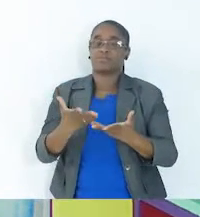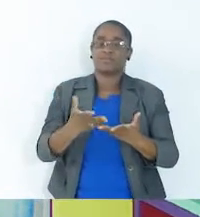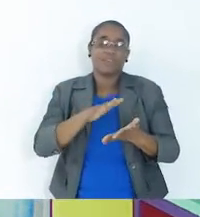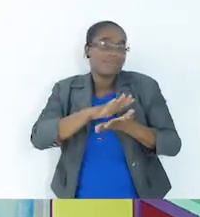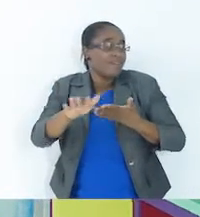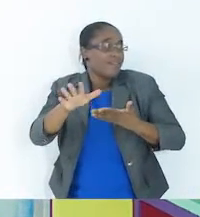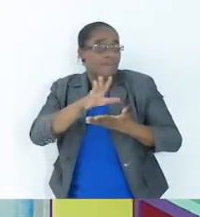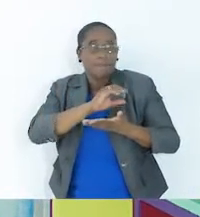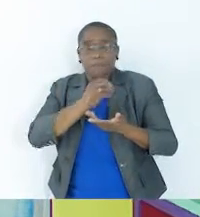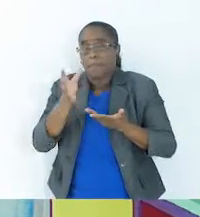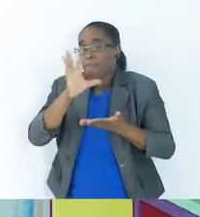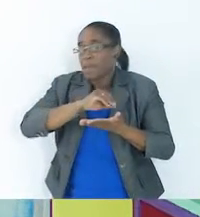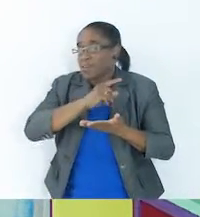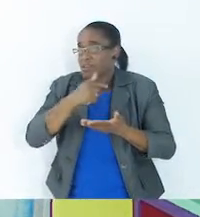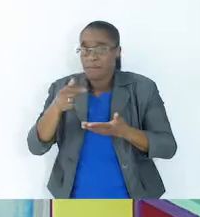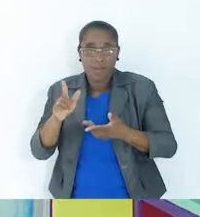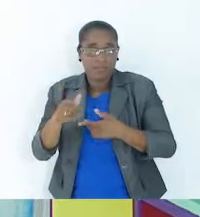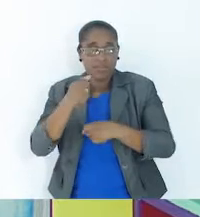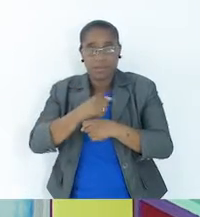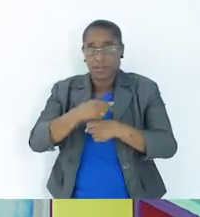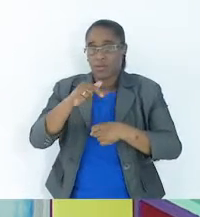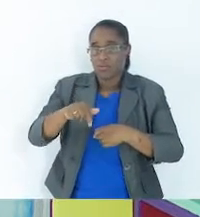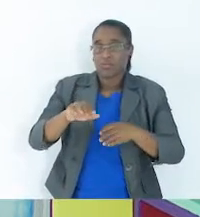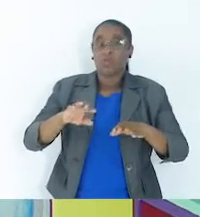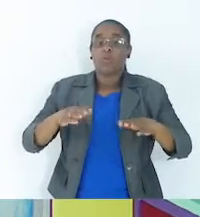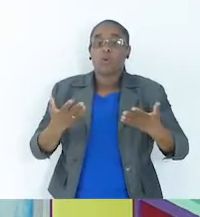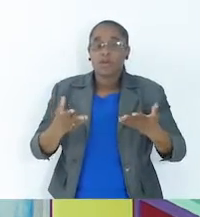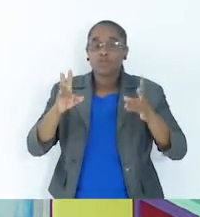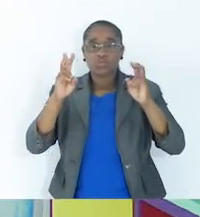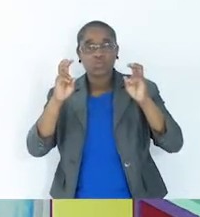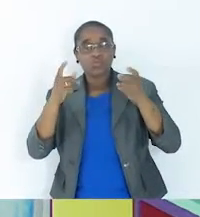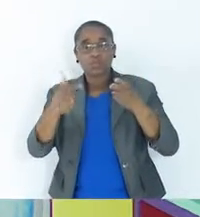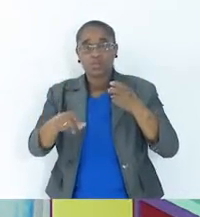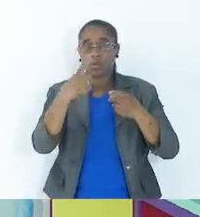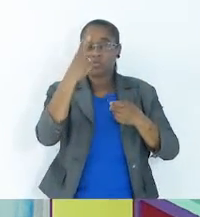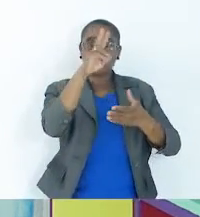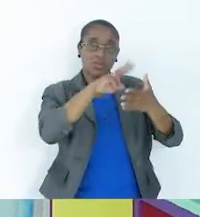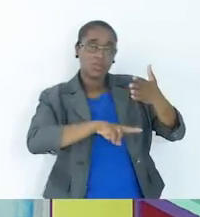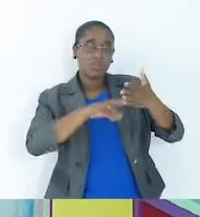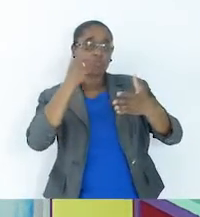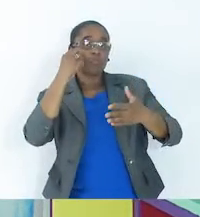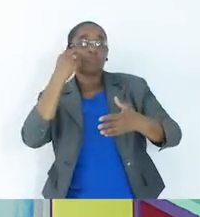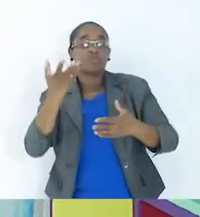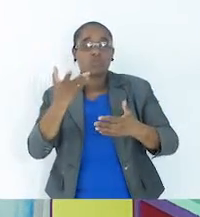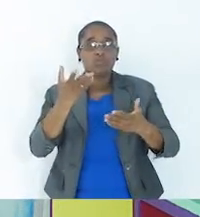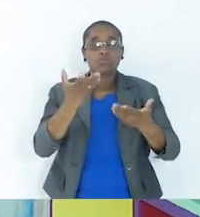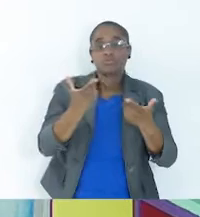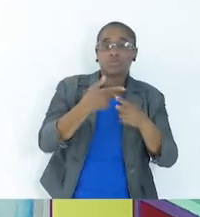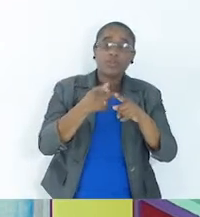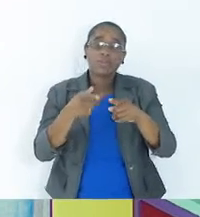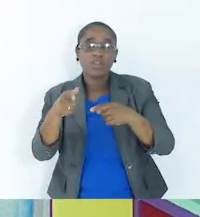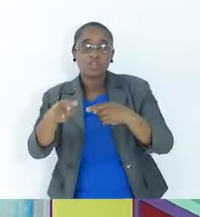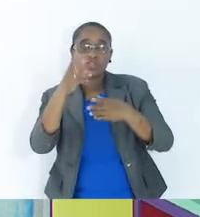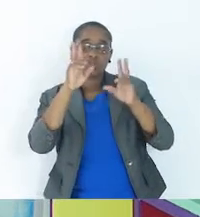nada mais, nada menos o que nós vamos trabalhar hoje. Quais os conteúdos que pertencem a um texto e como distinguir esses conteúdos de um outro